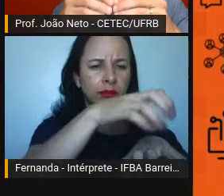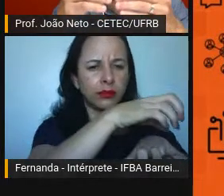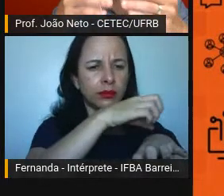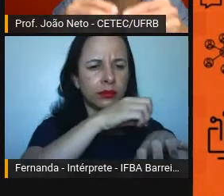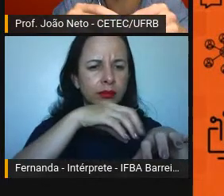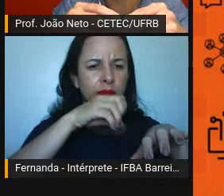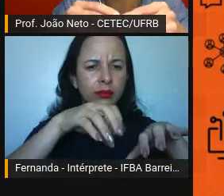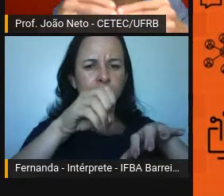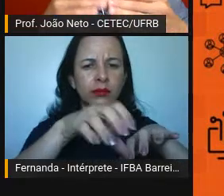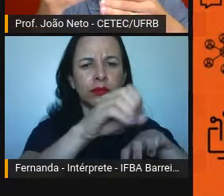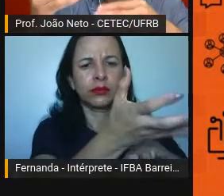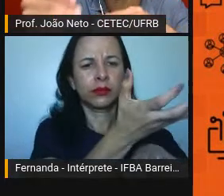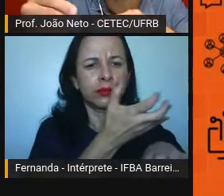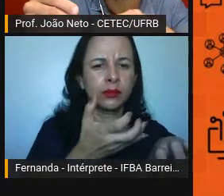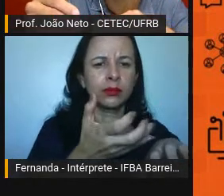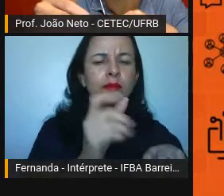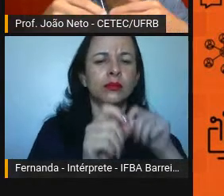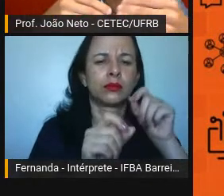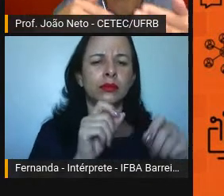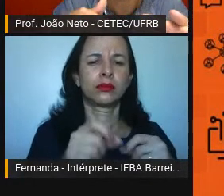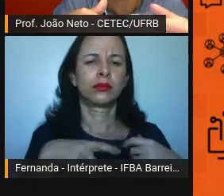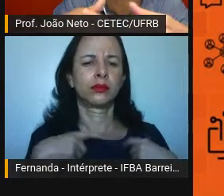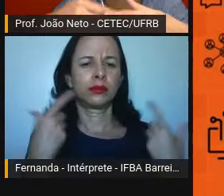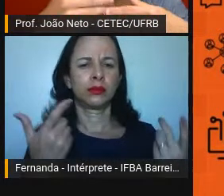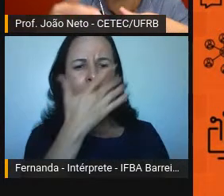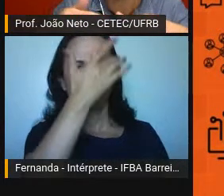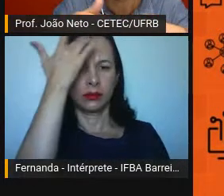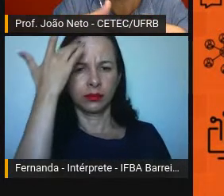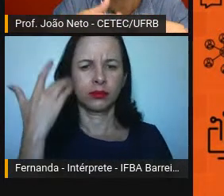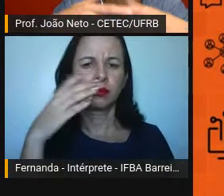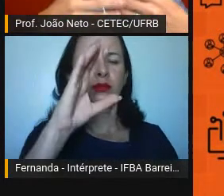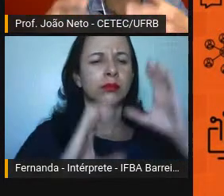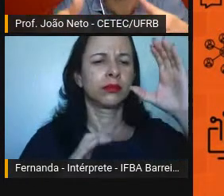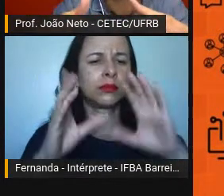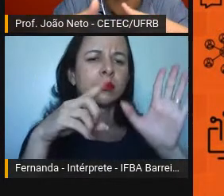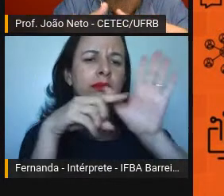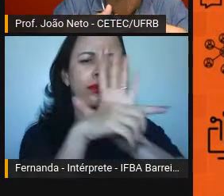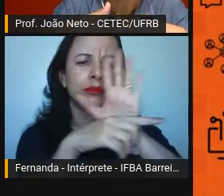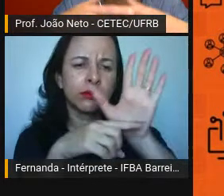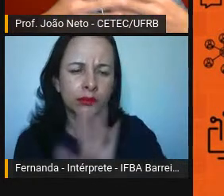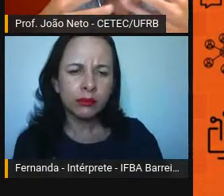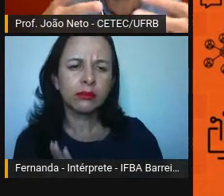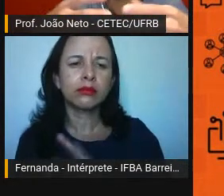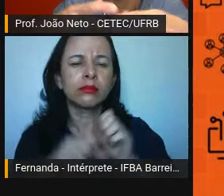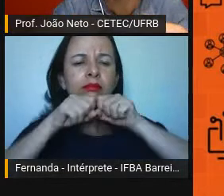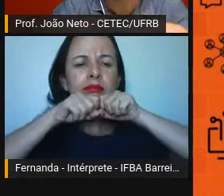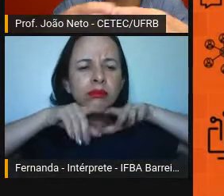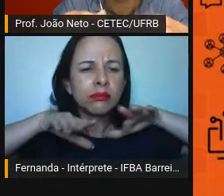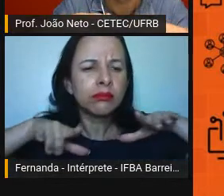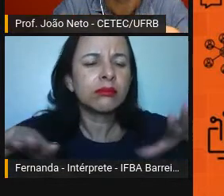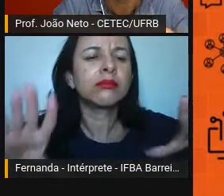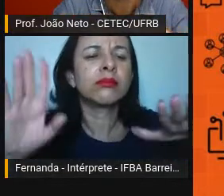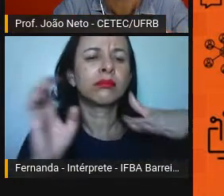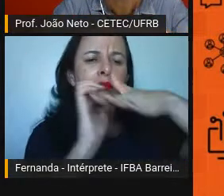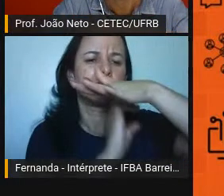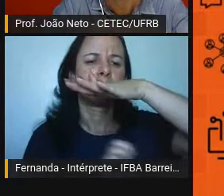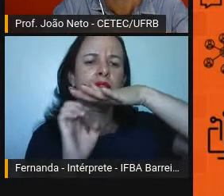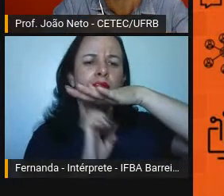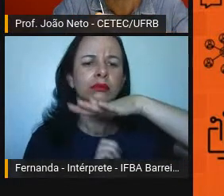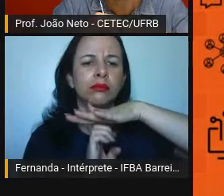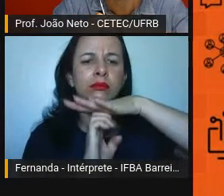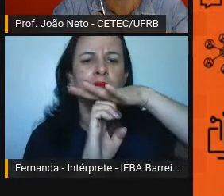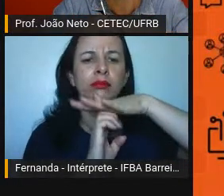colaboração aí como cidadãos como docentes pesquisadores extensionistas e empresários enfim